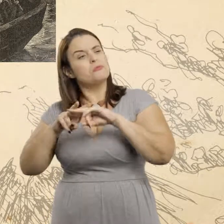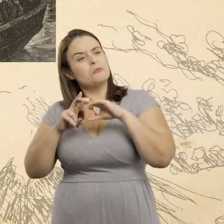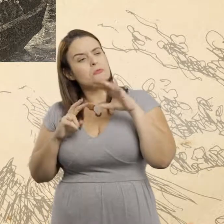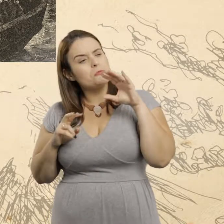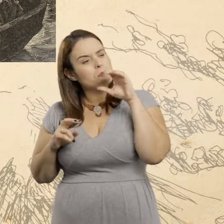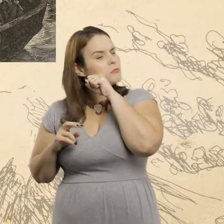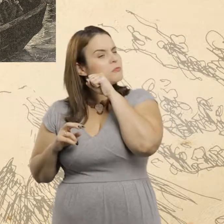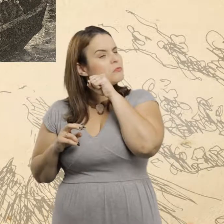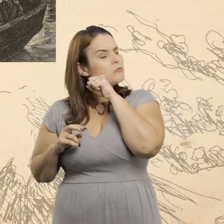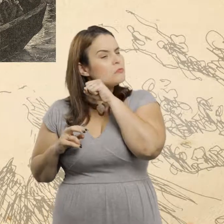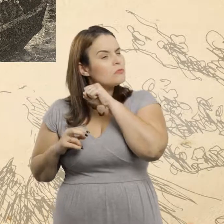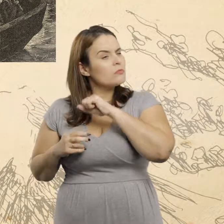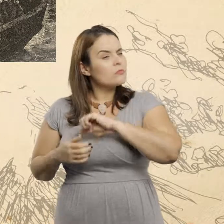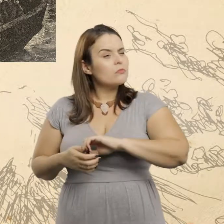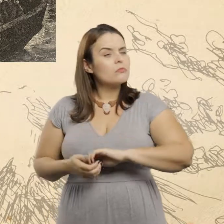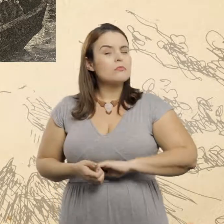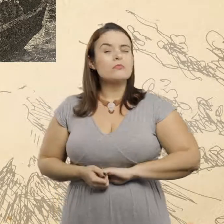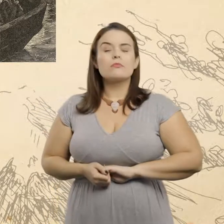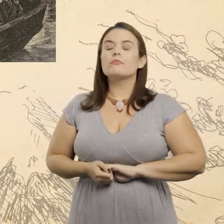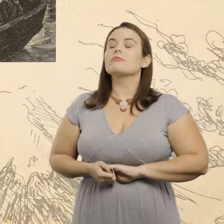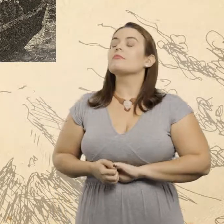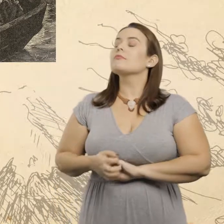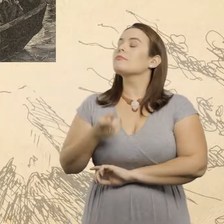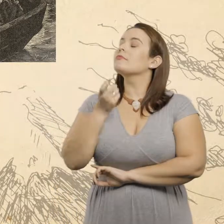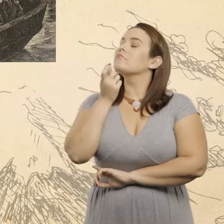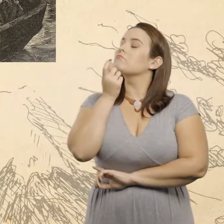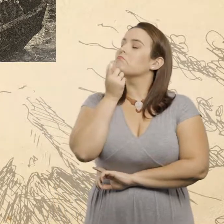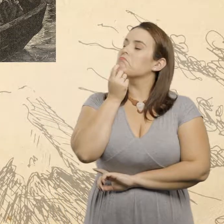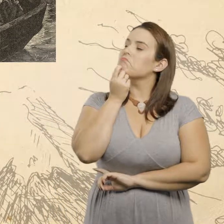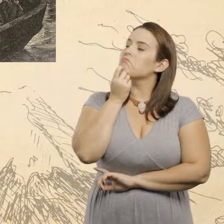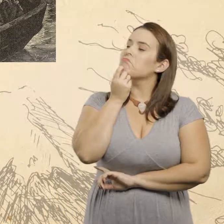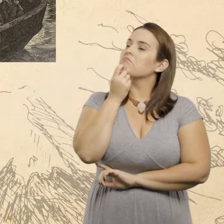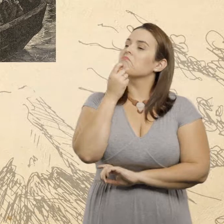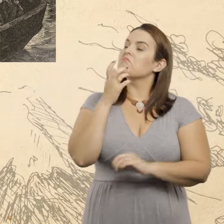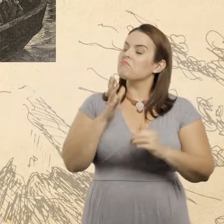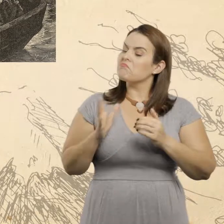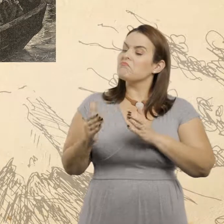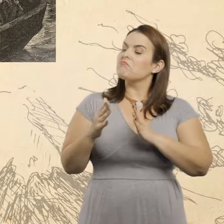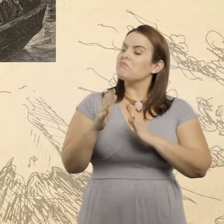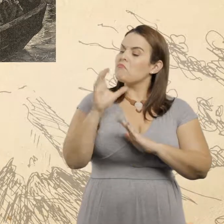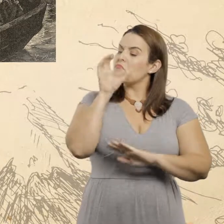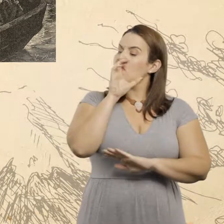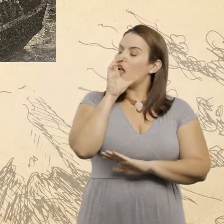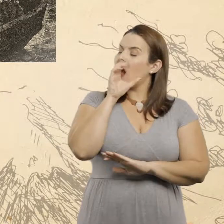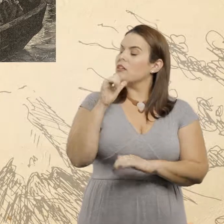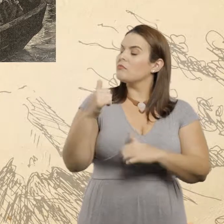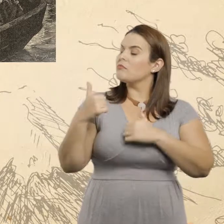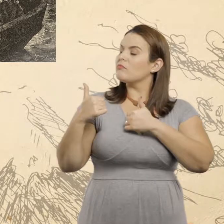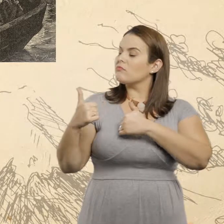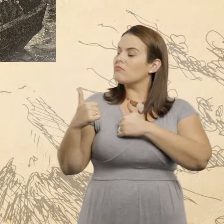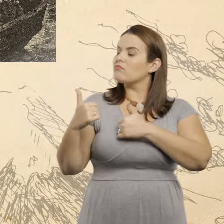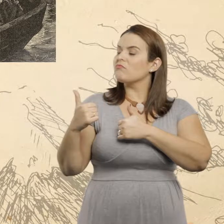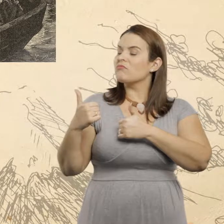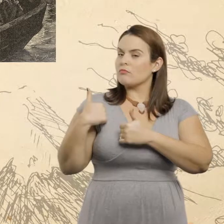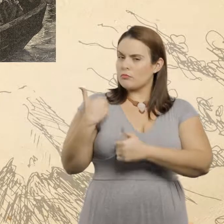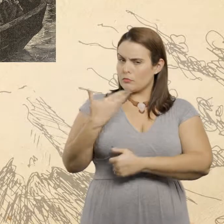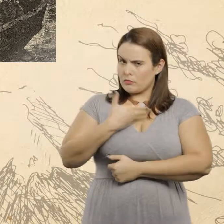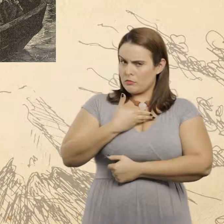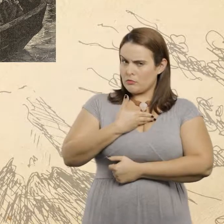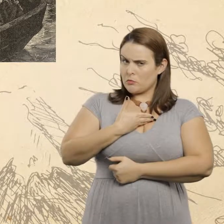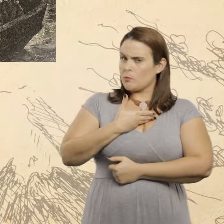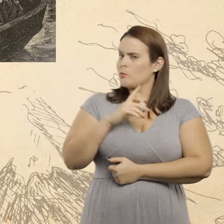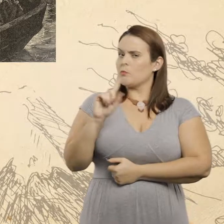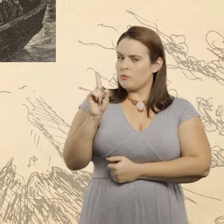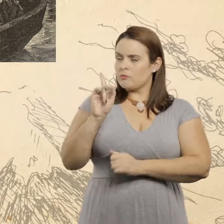Fix disse que ia fazer de tudo para que isso acontecesse. Passepartout viu que essa poderia ser uma boa opção. Eles não se